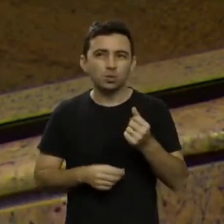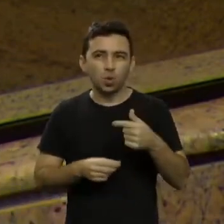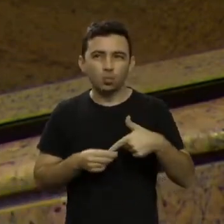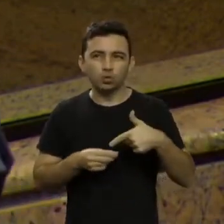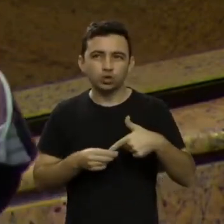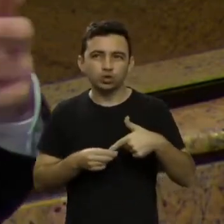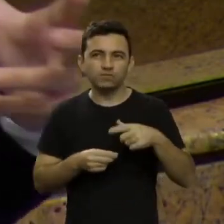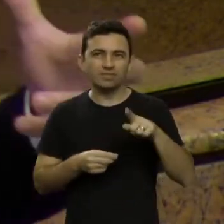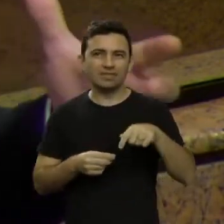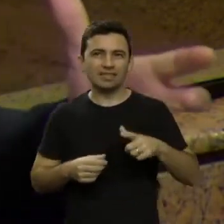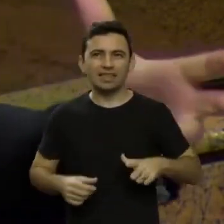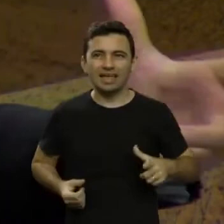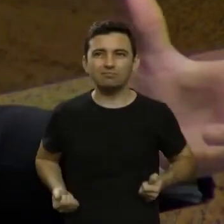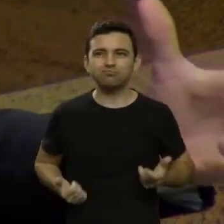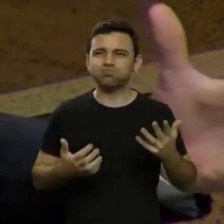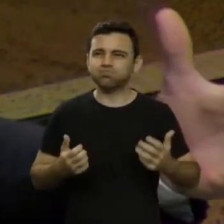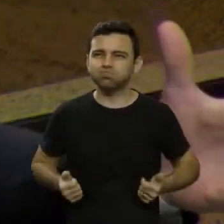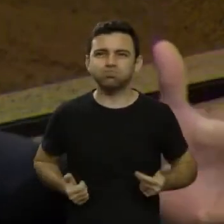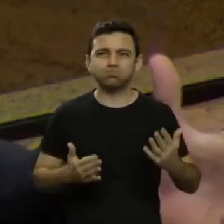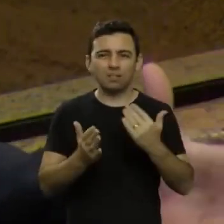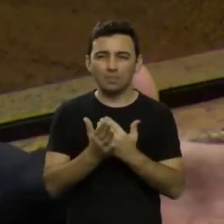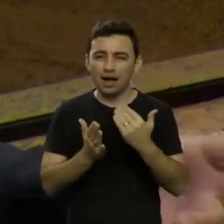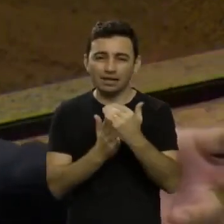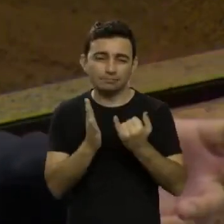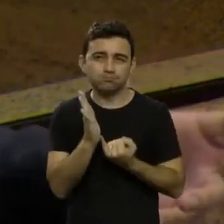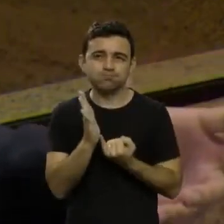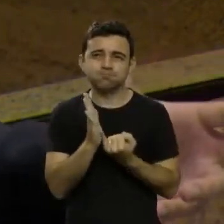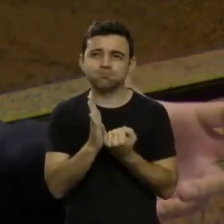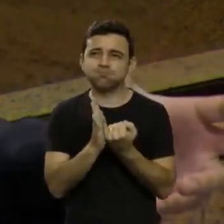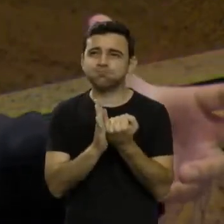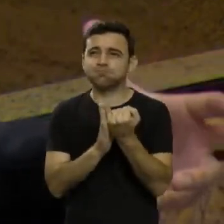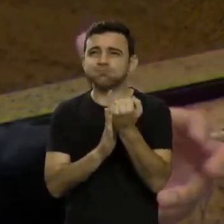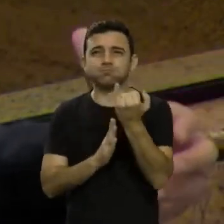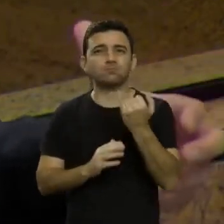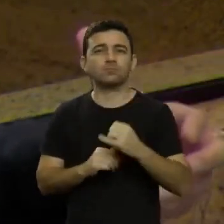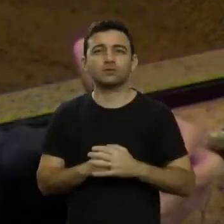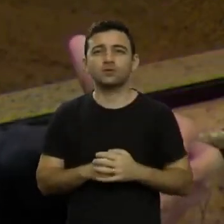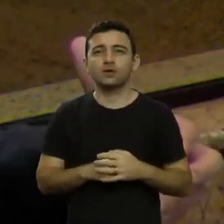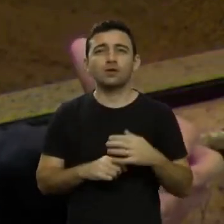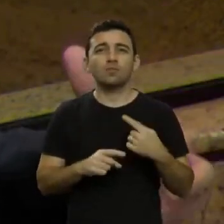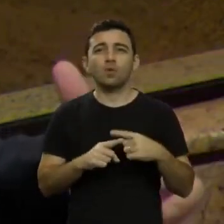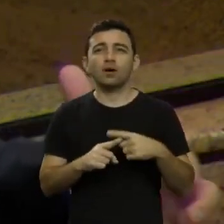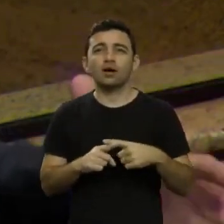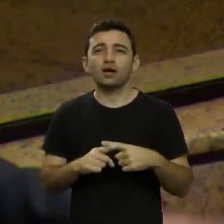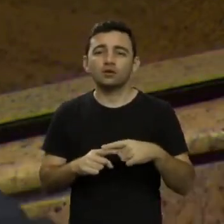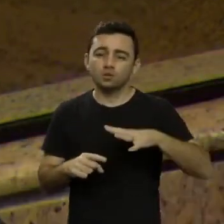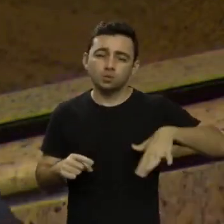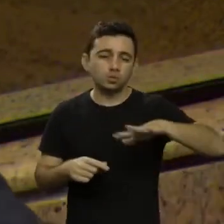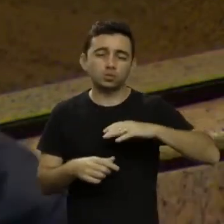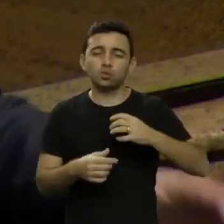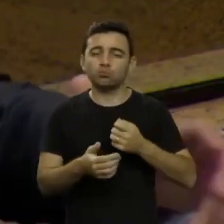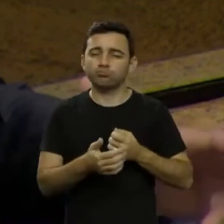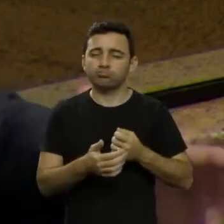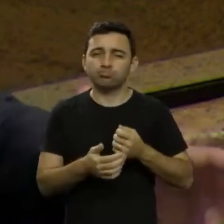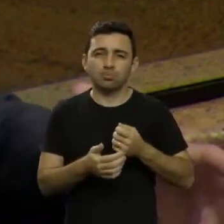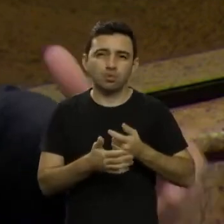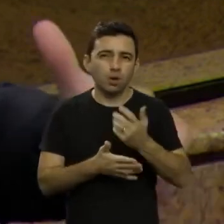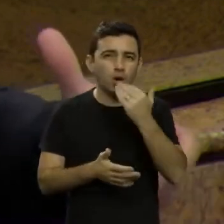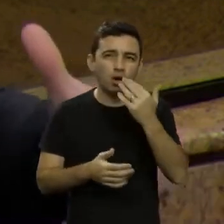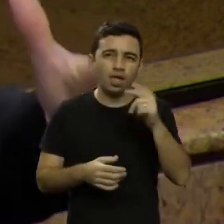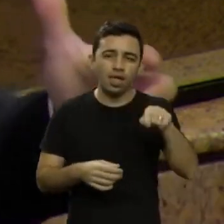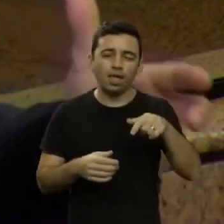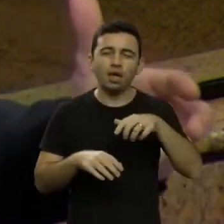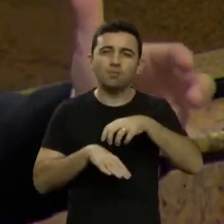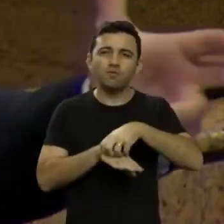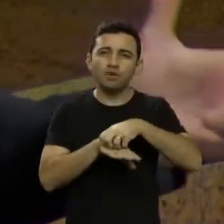enorme dispersão da inflação, porque, afinal, tudo que consumimos é transportado por veículos